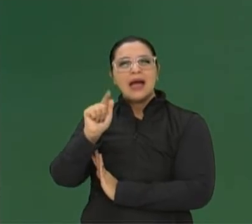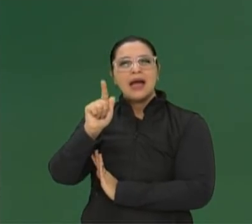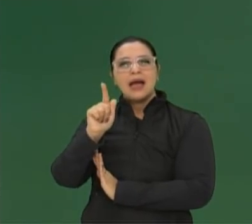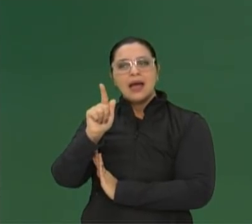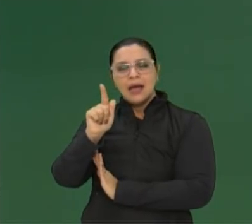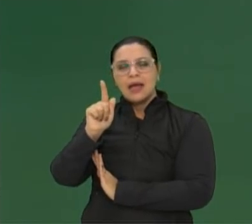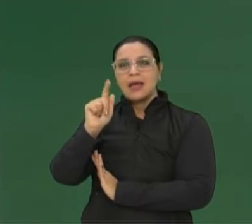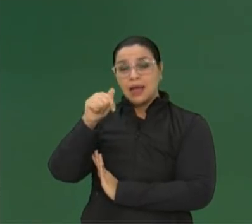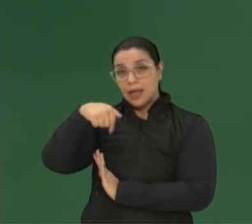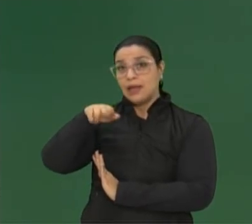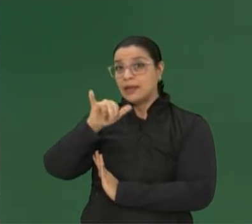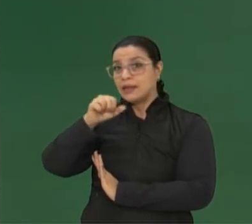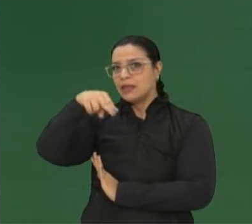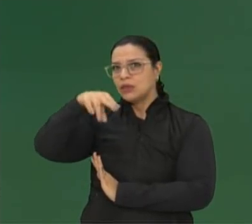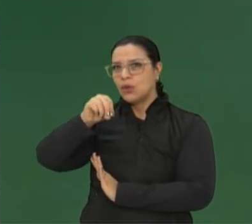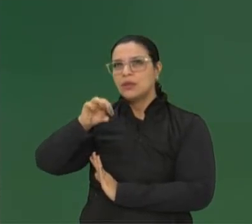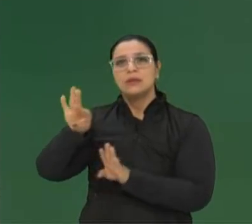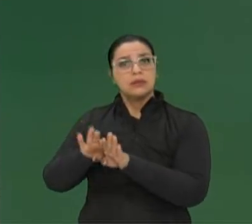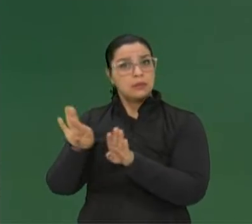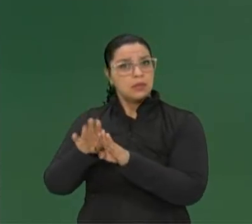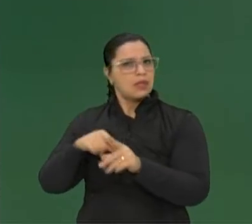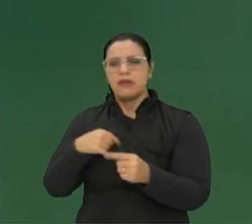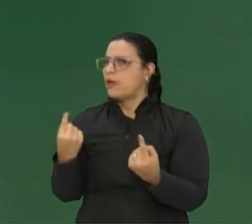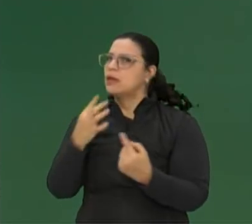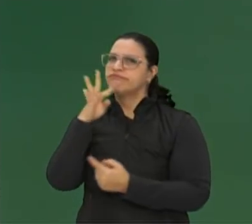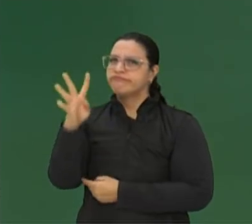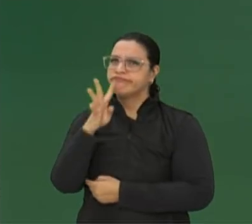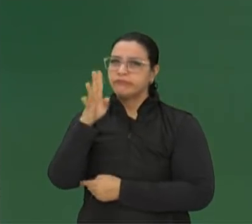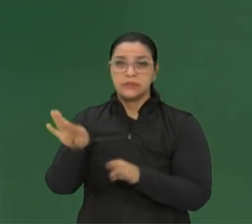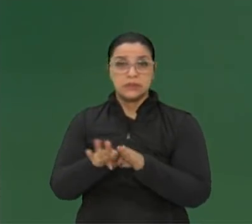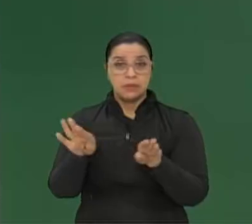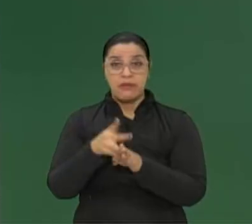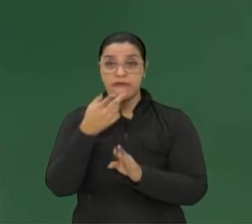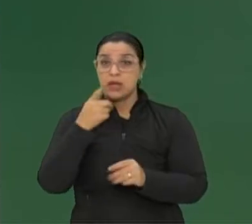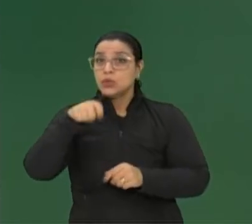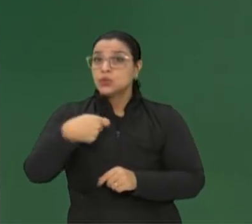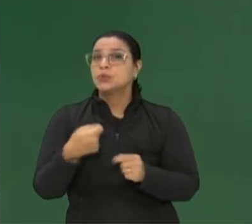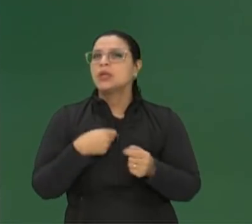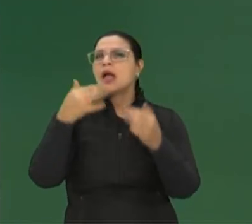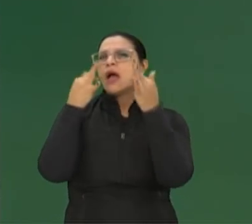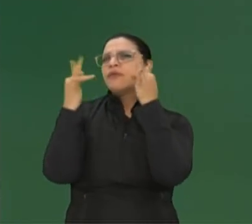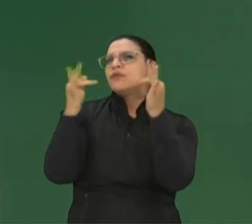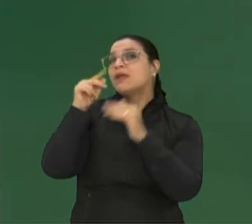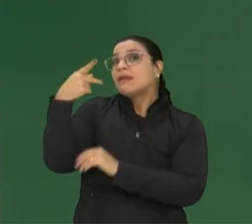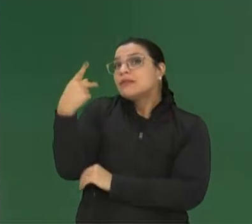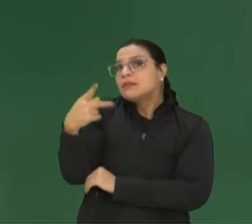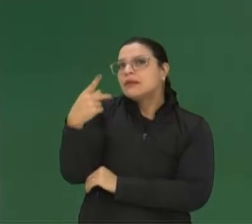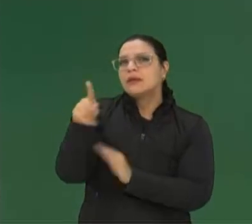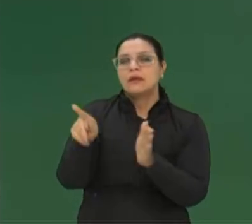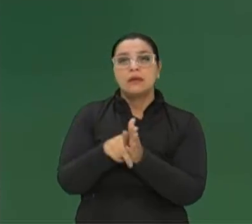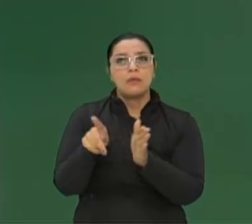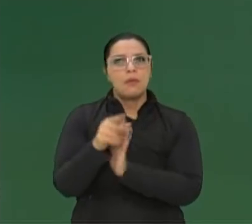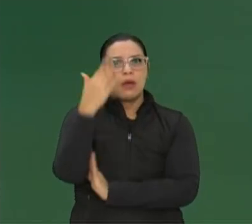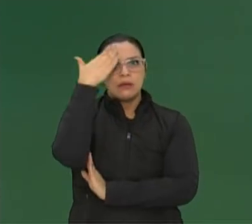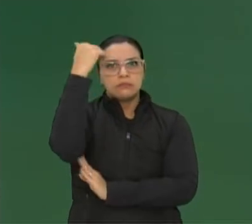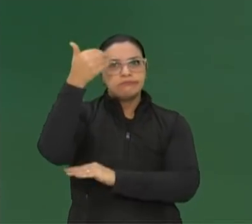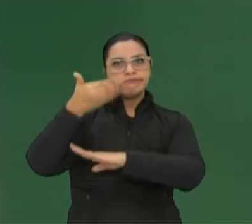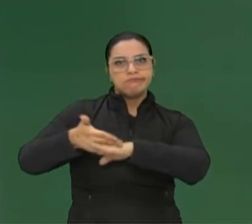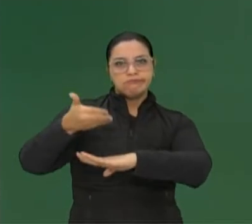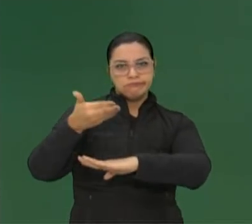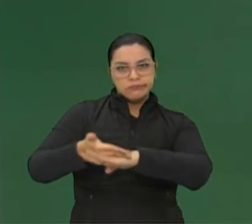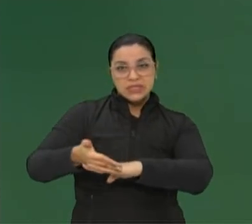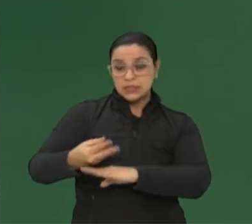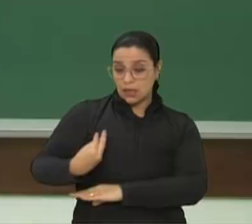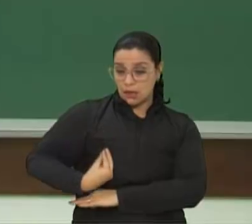vai criticar isso daí. Temos uma filosofia do Erasmo de Roterdã, que é uma filosofia como sabedoria prática